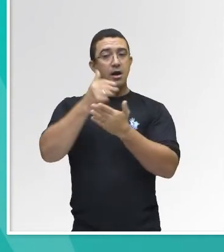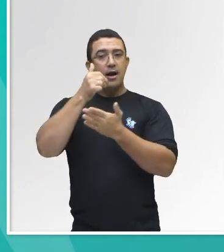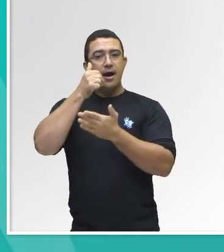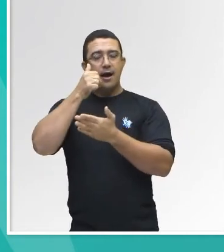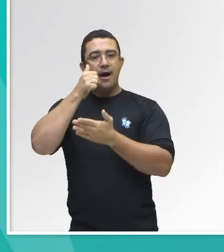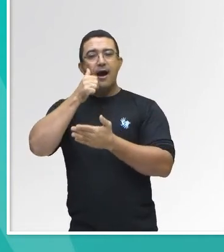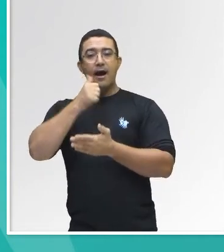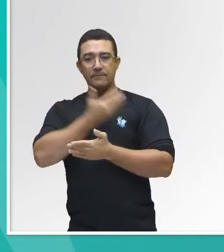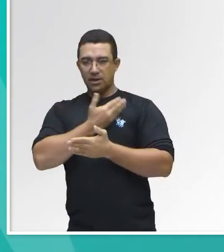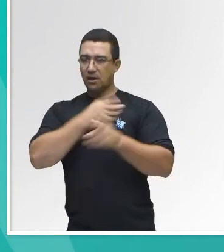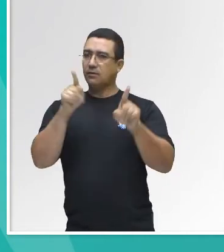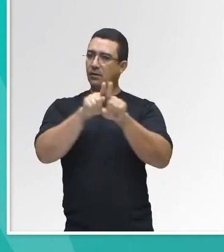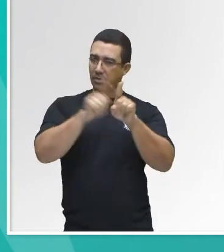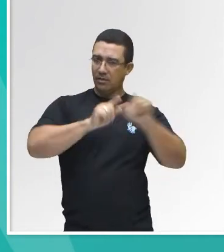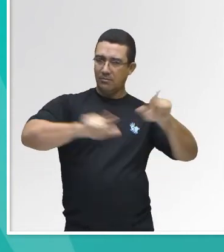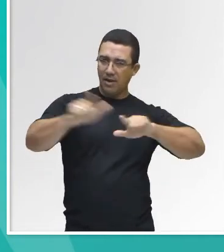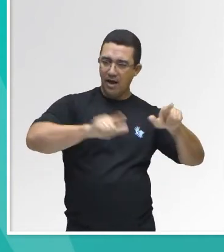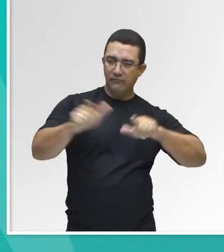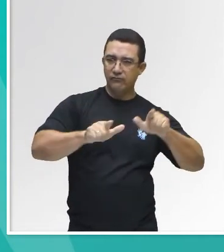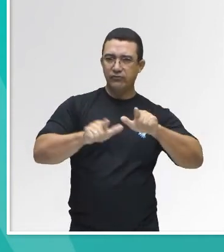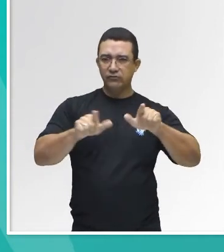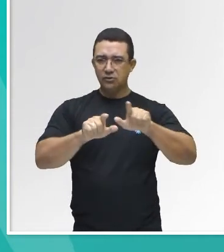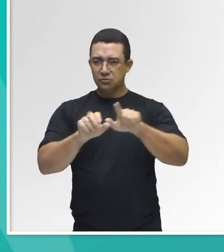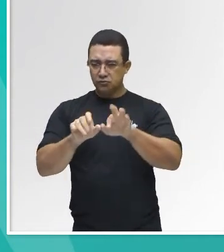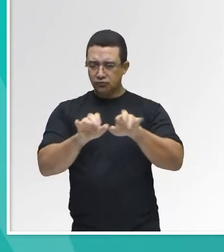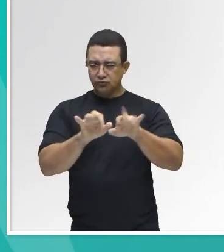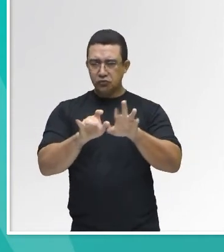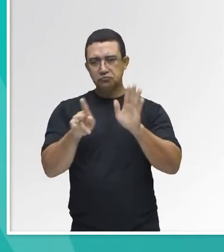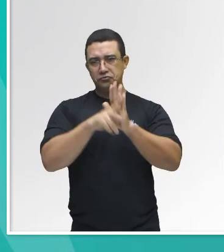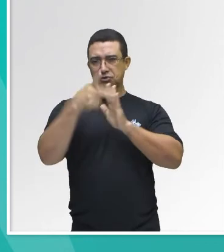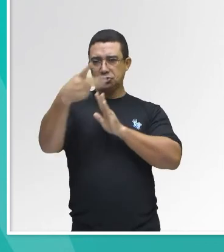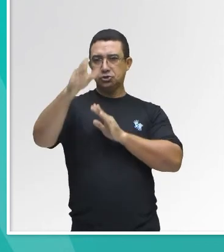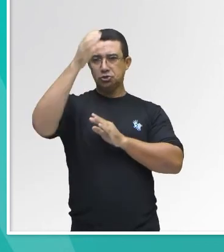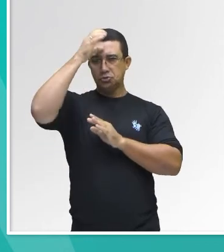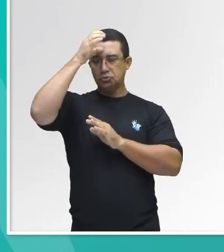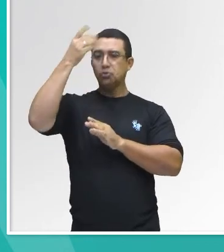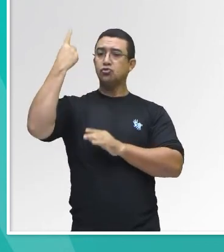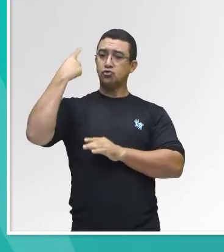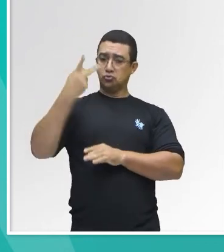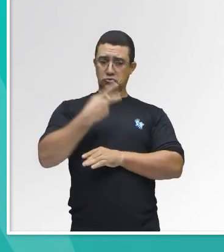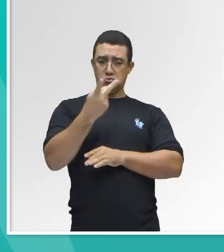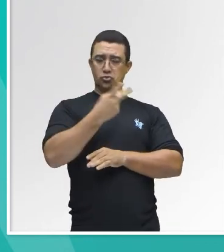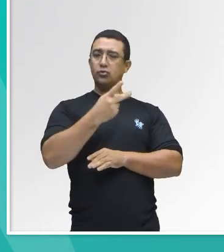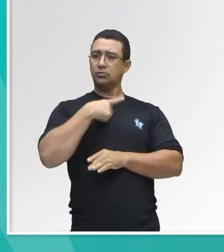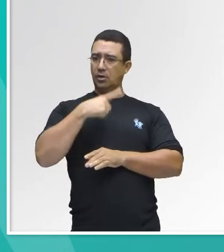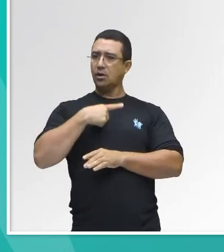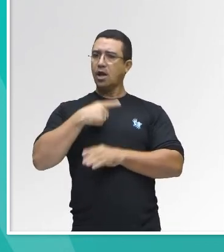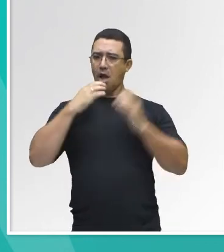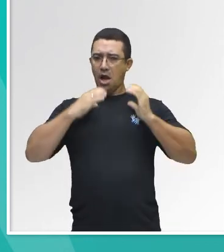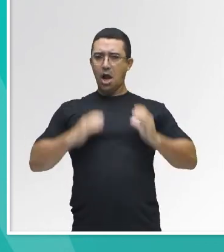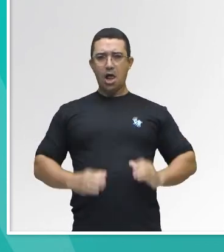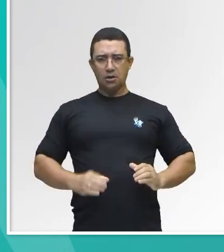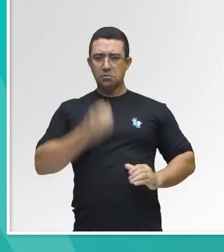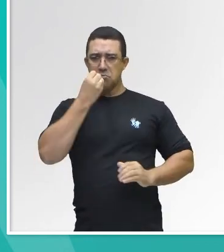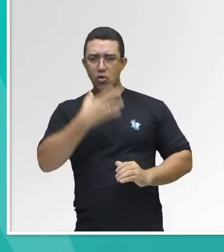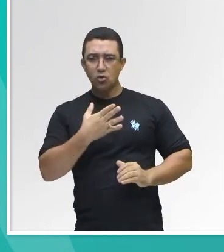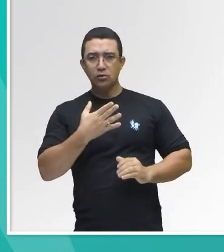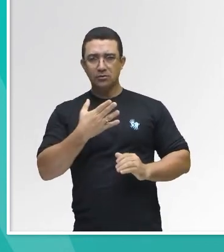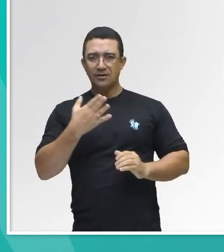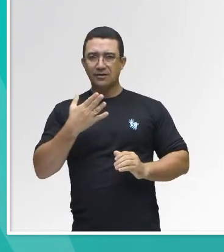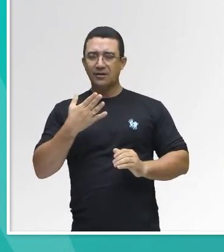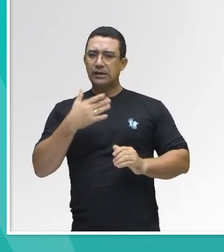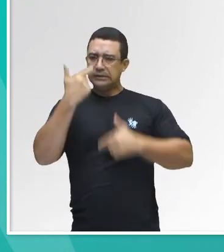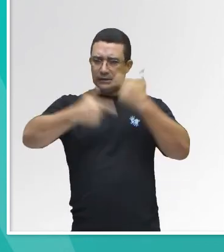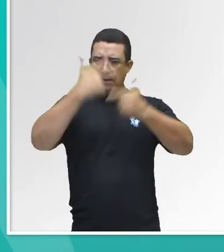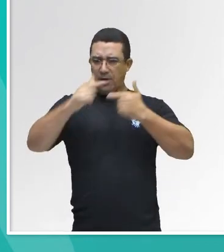la oficina de sus tios e temos um óptimo caráter. Por lo tanto, trabalhar desde niño não hace